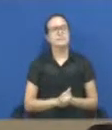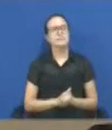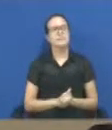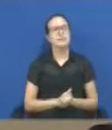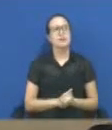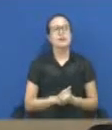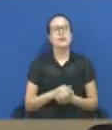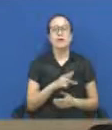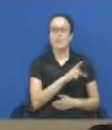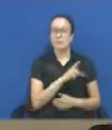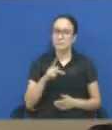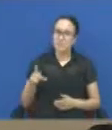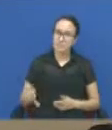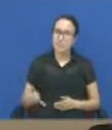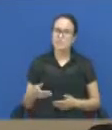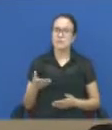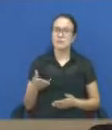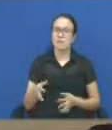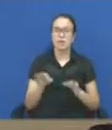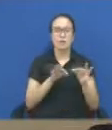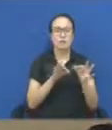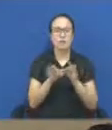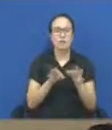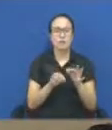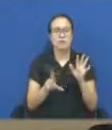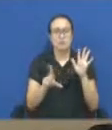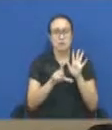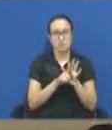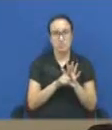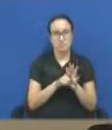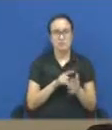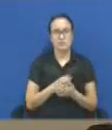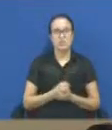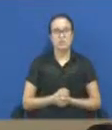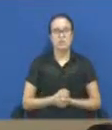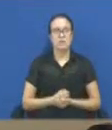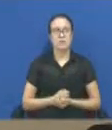a presidência coloca o projeto de lei